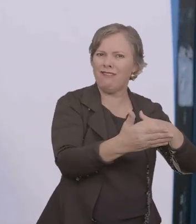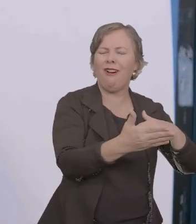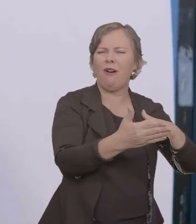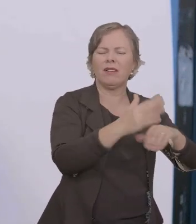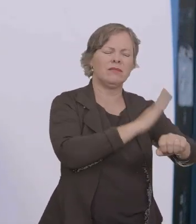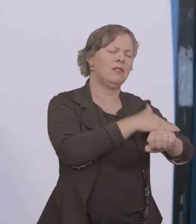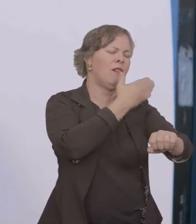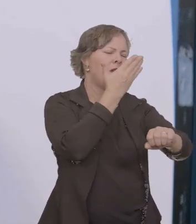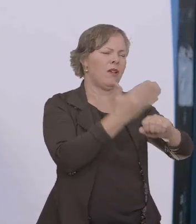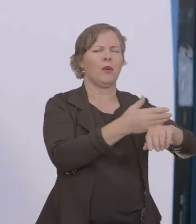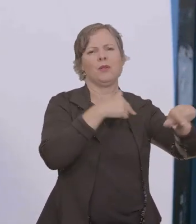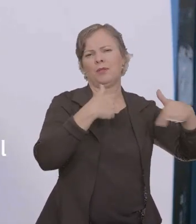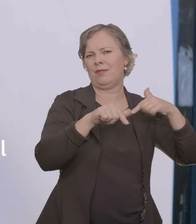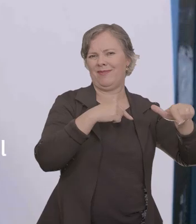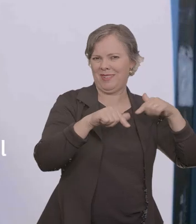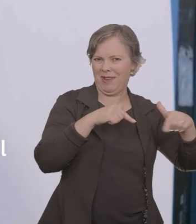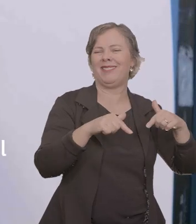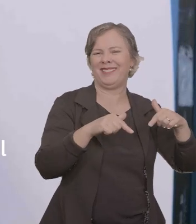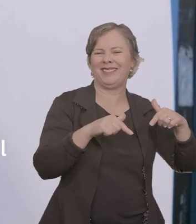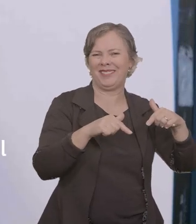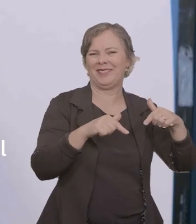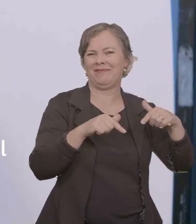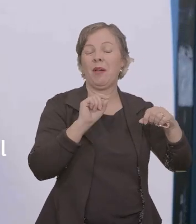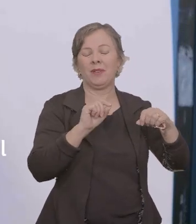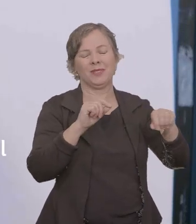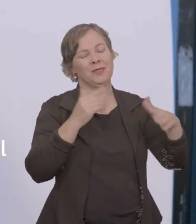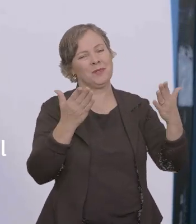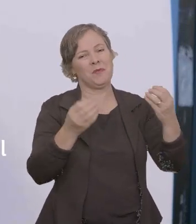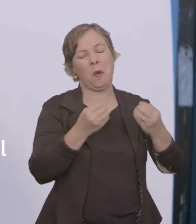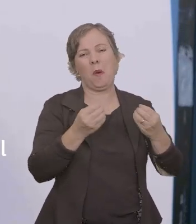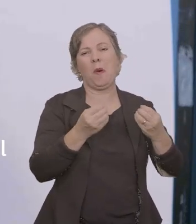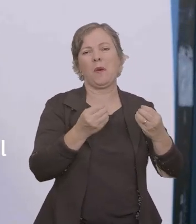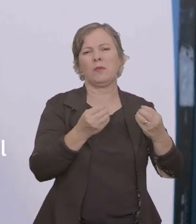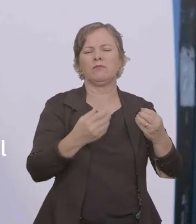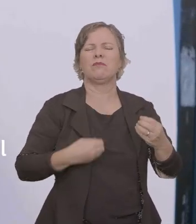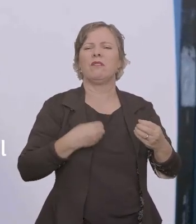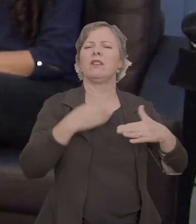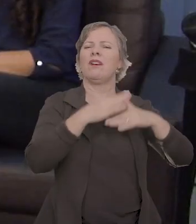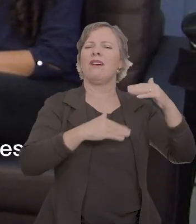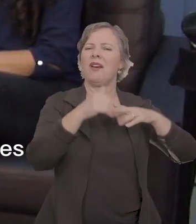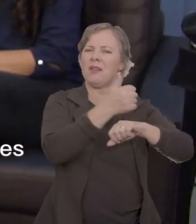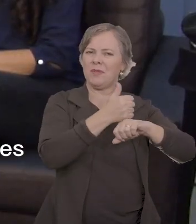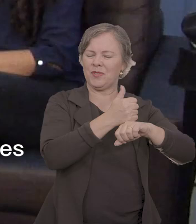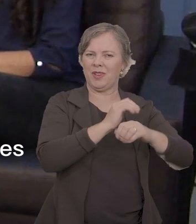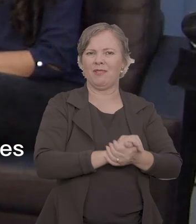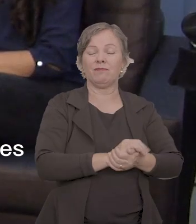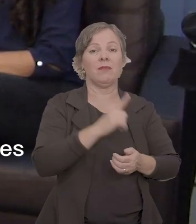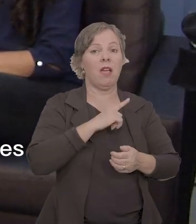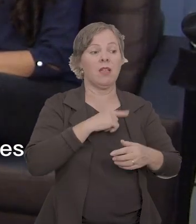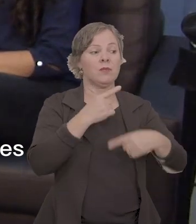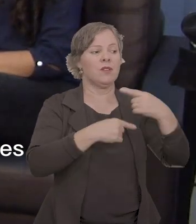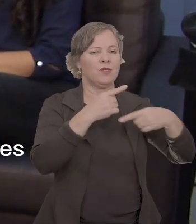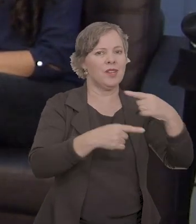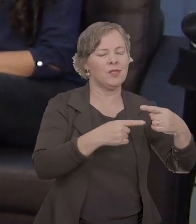Ficar muito tempo fora de casa, justamente nessa condução aí da vida profissional. E aí nós temos as gerações um